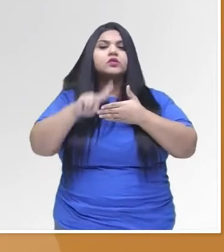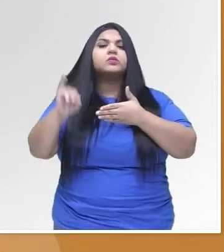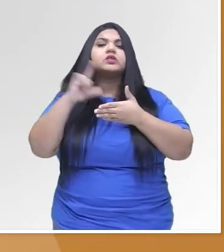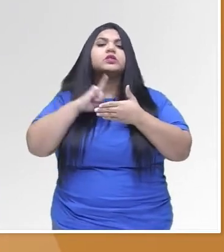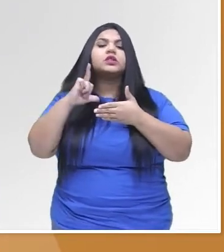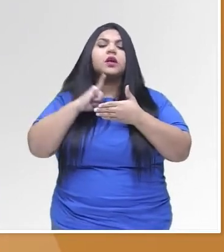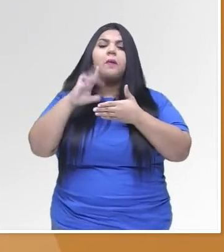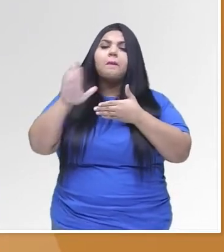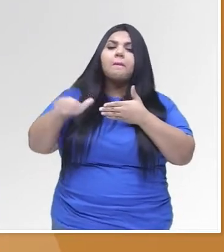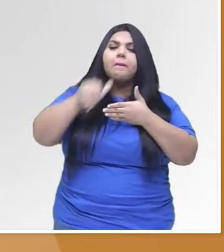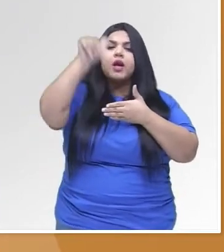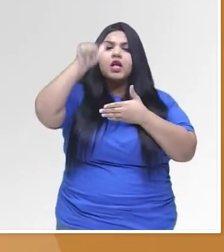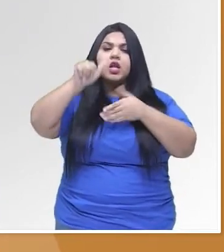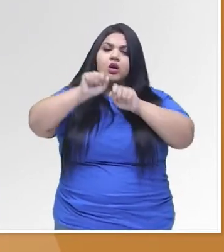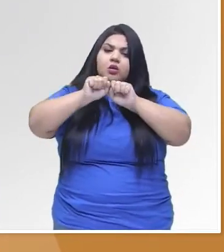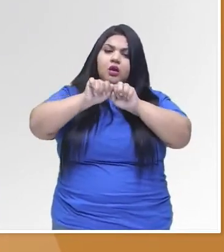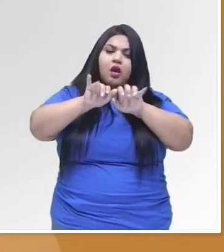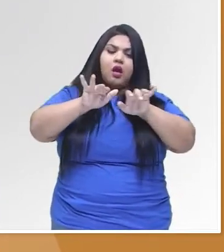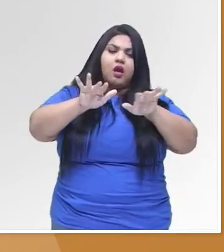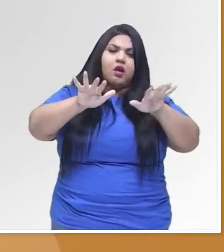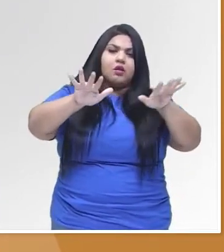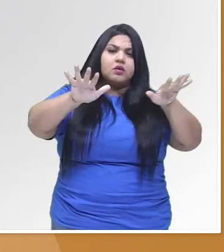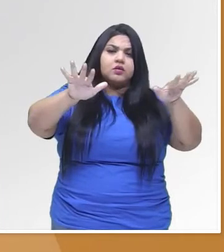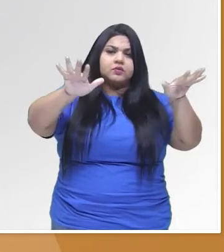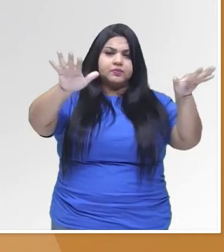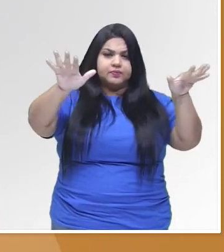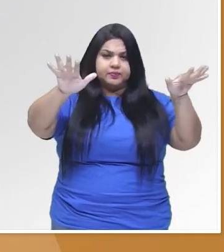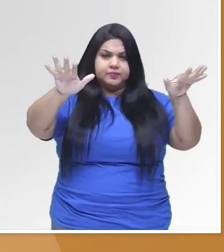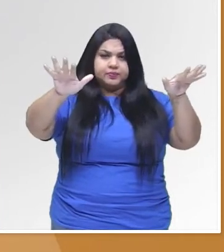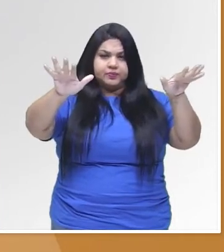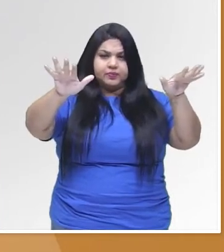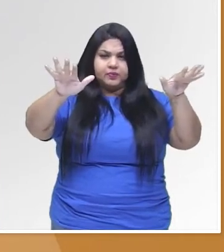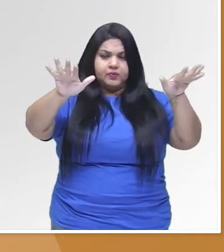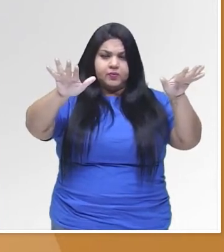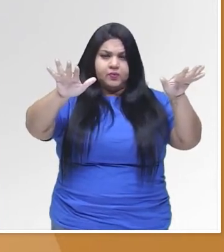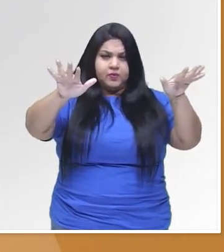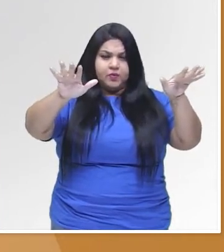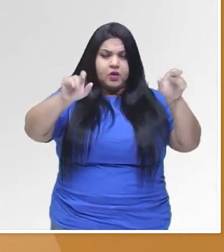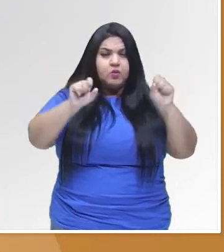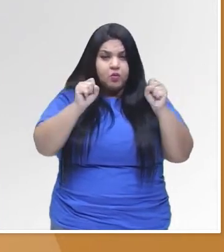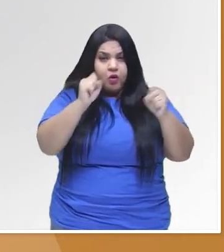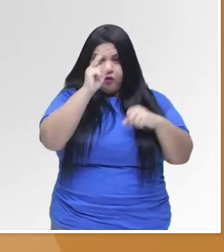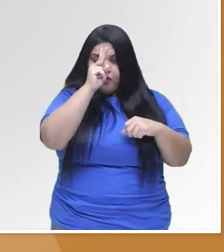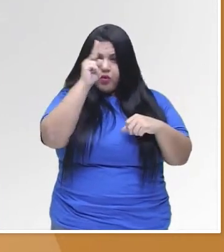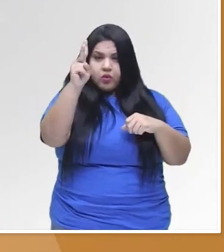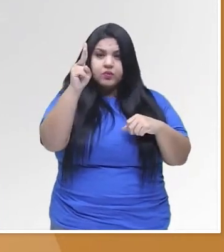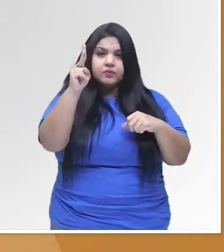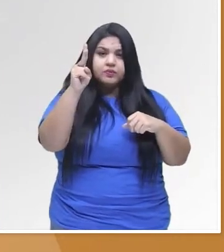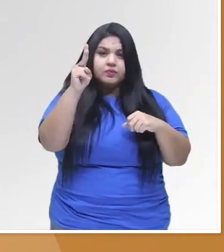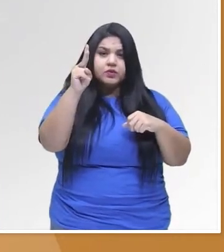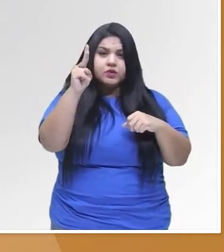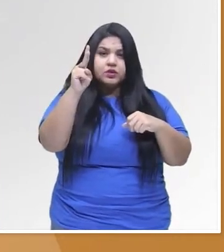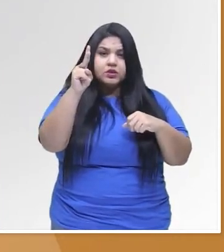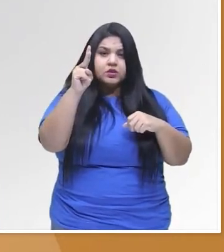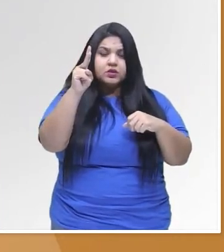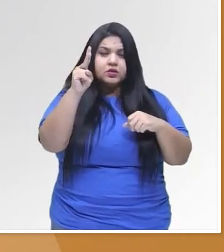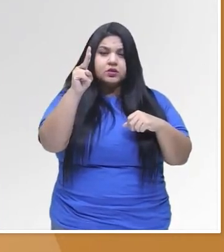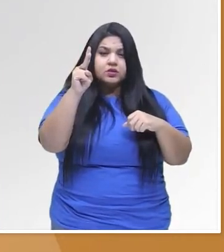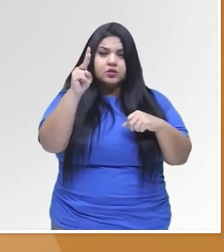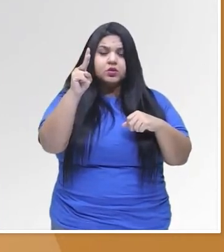A melhor distribuição, né, a concentração, no caso, de postos de